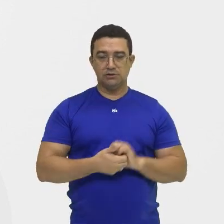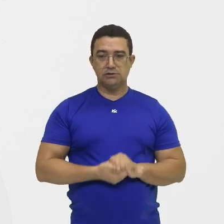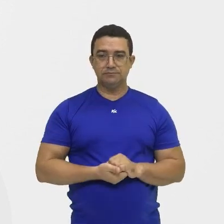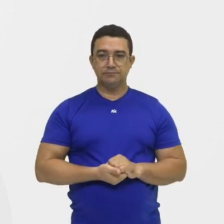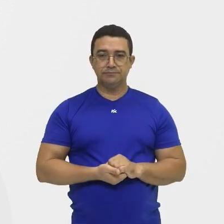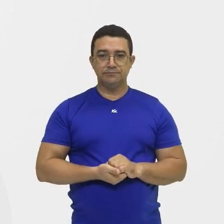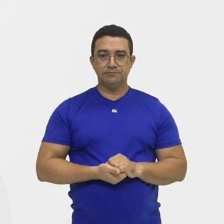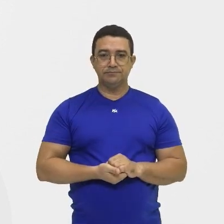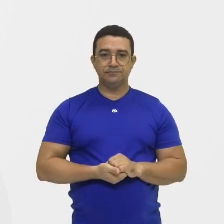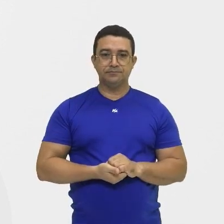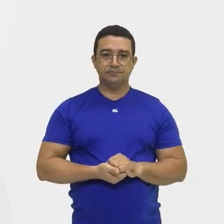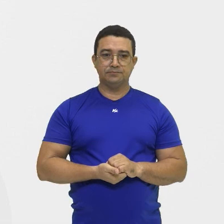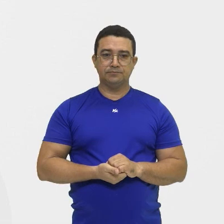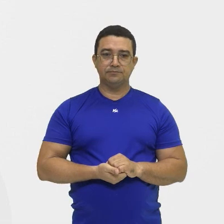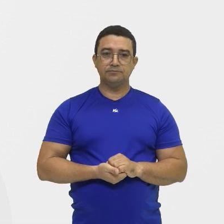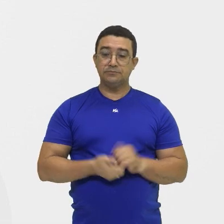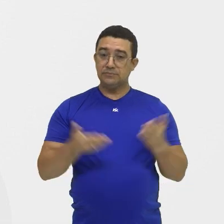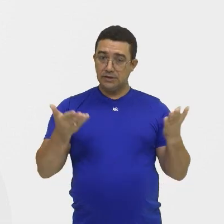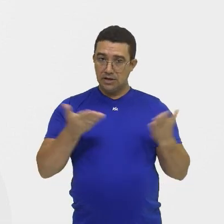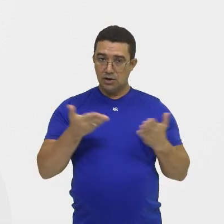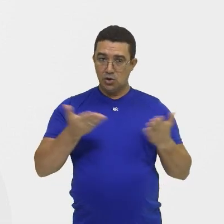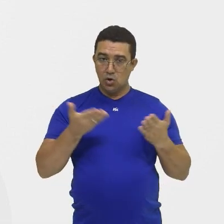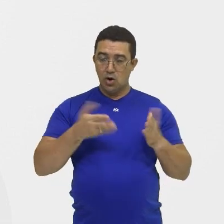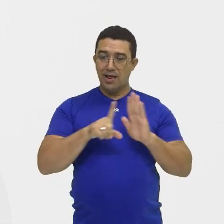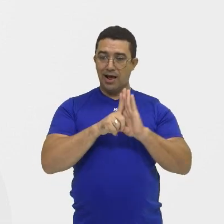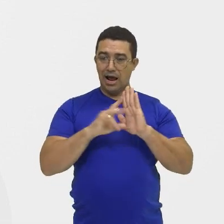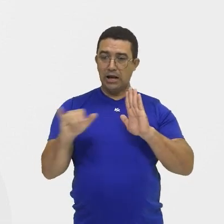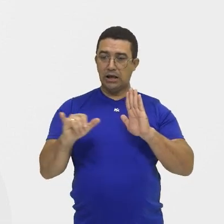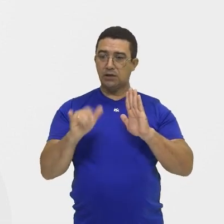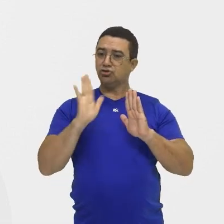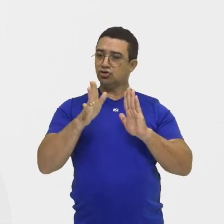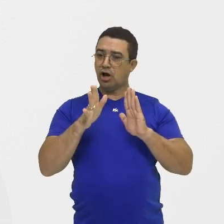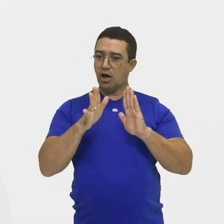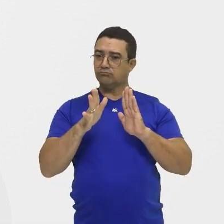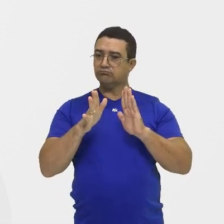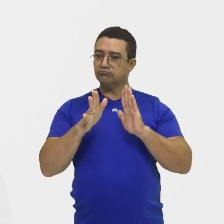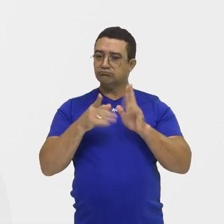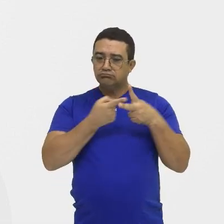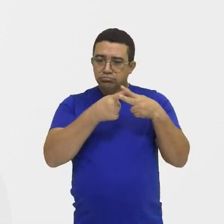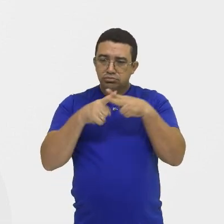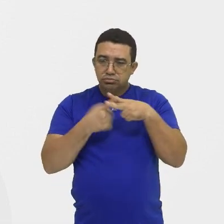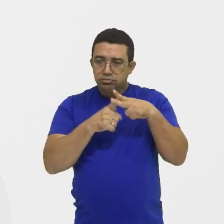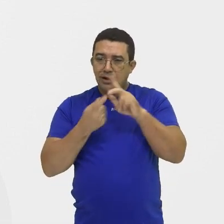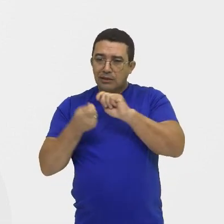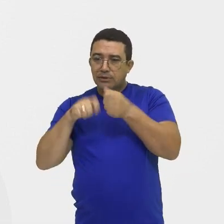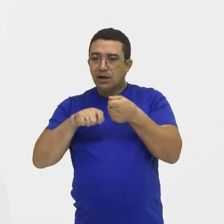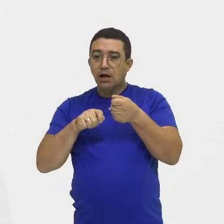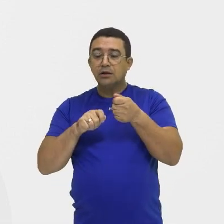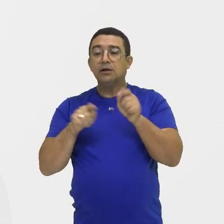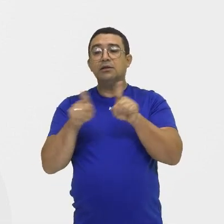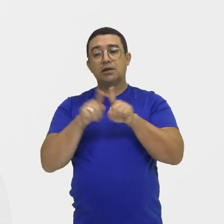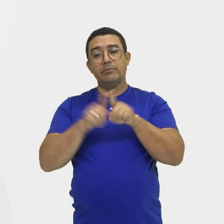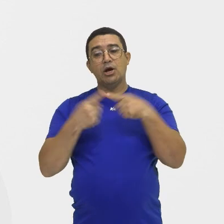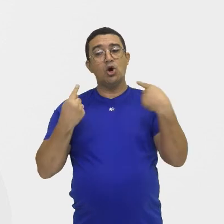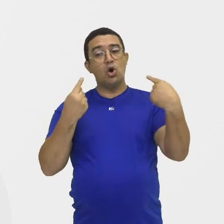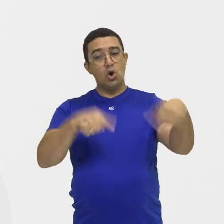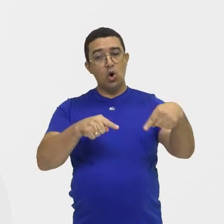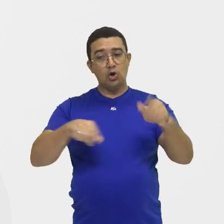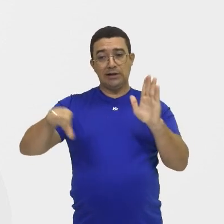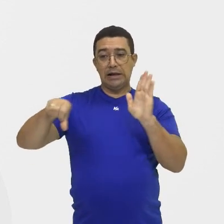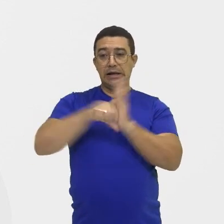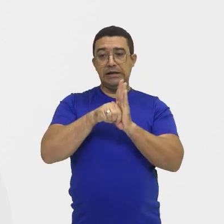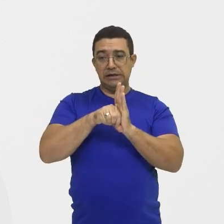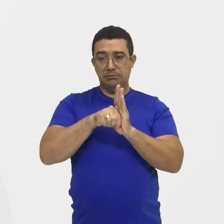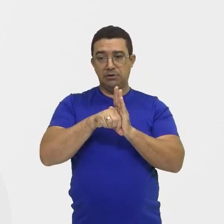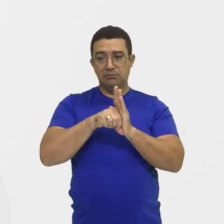em 2006. Então, agora, a lei está adaptada para combater esses crimes virtuais contra